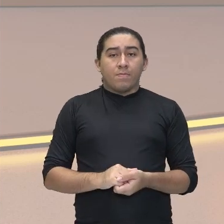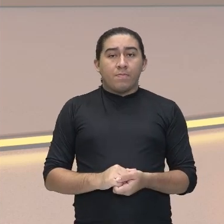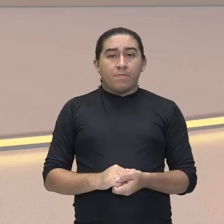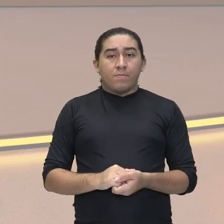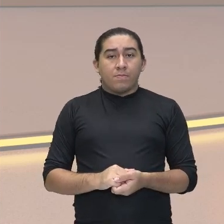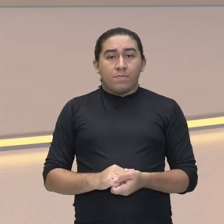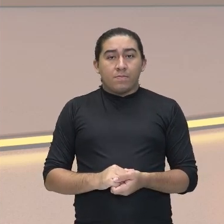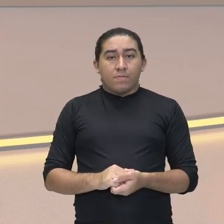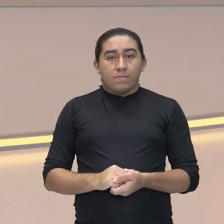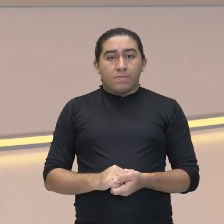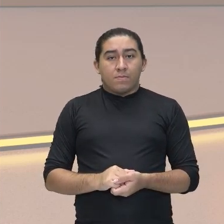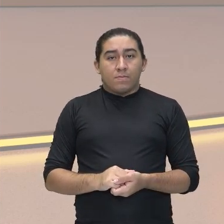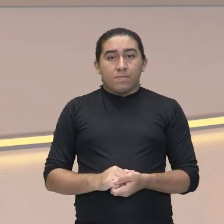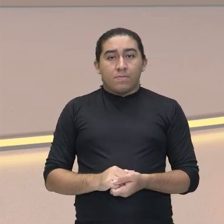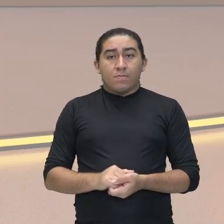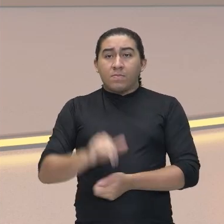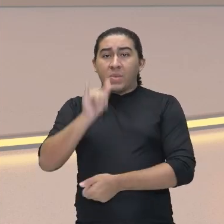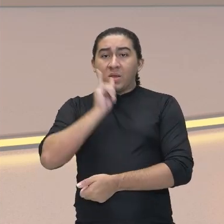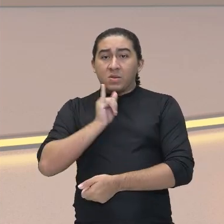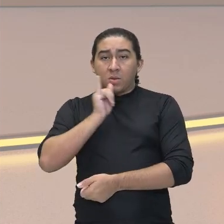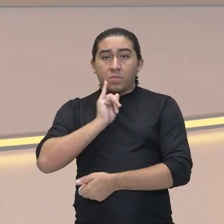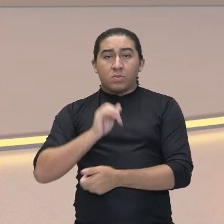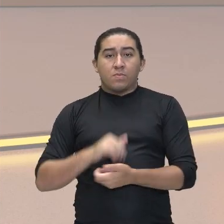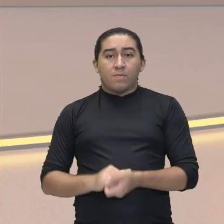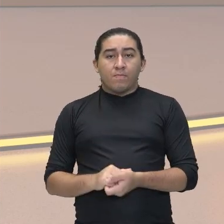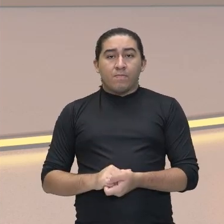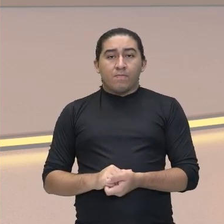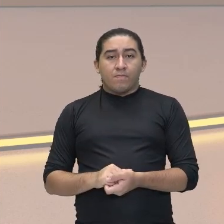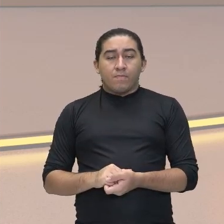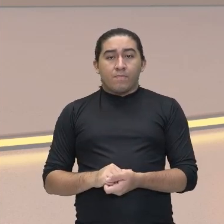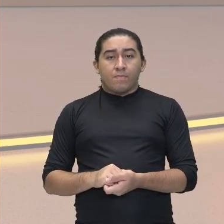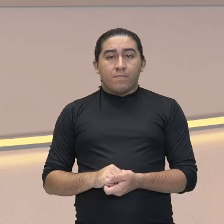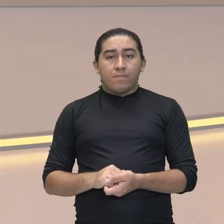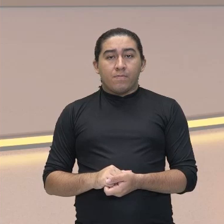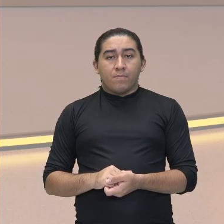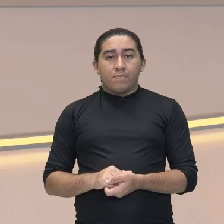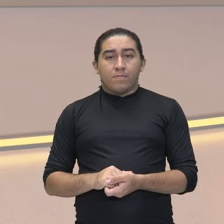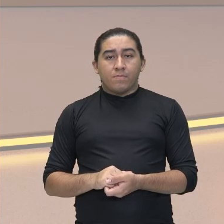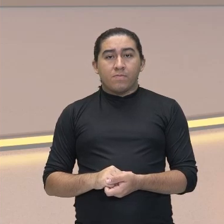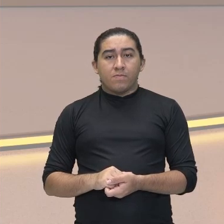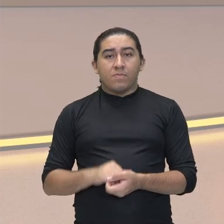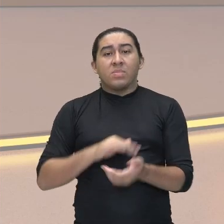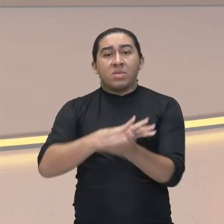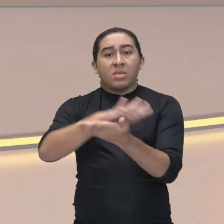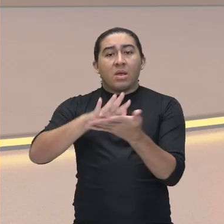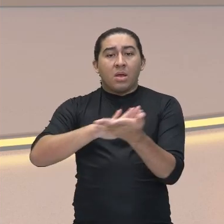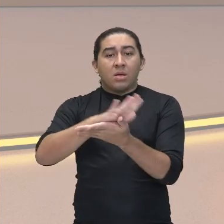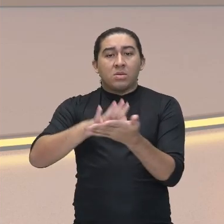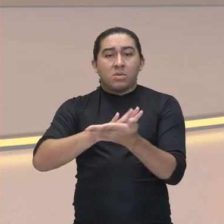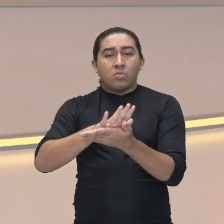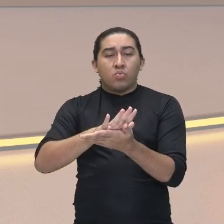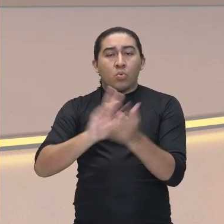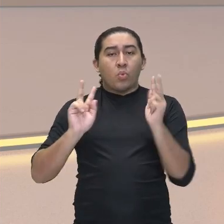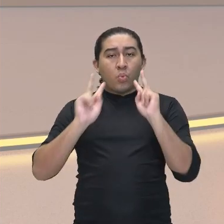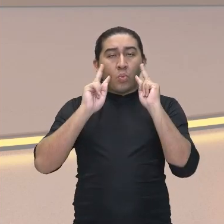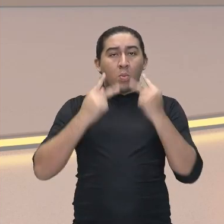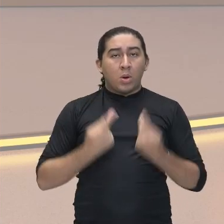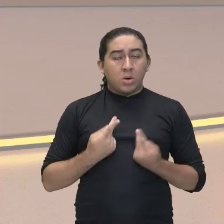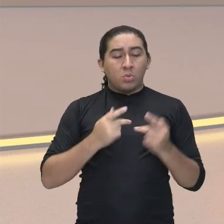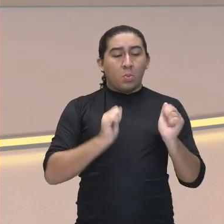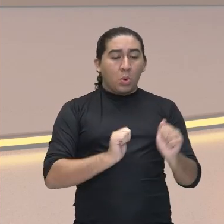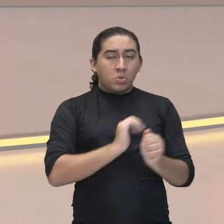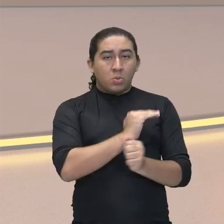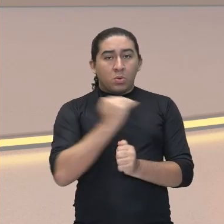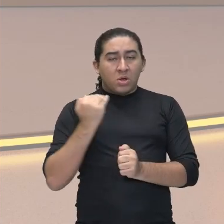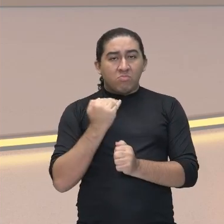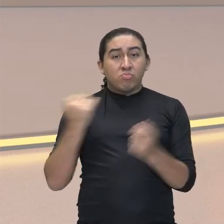Por exemplo, premissa maior, nenhum homem é mortal. Vamos inverter